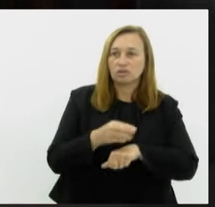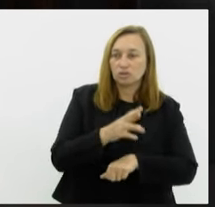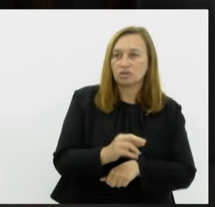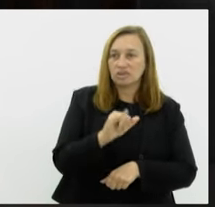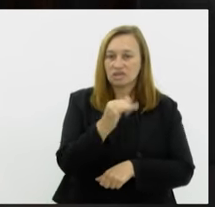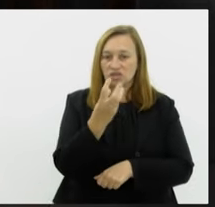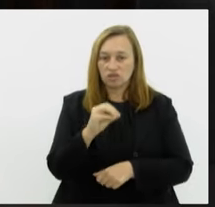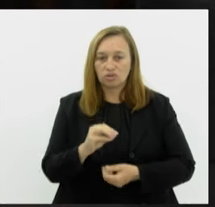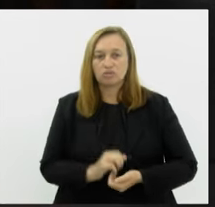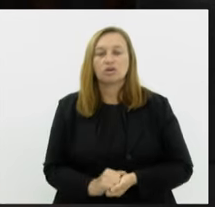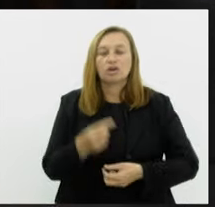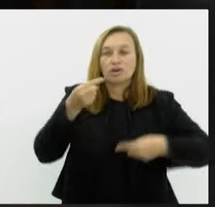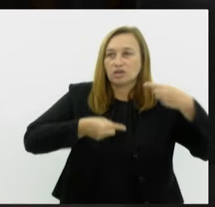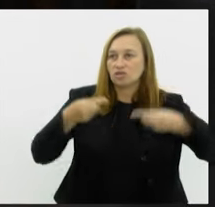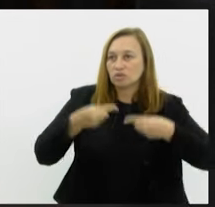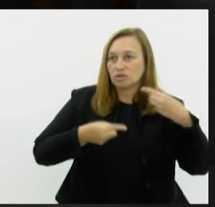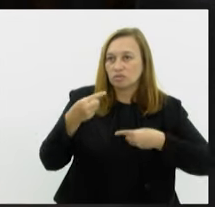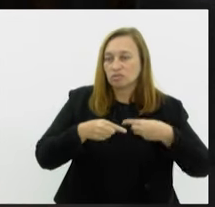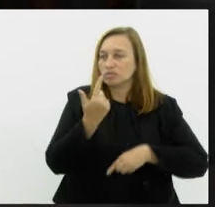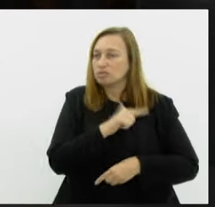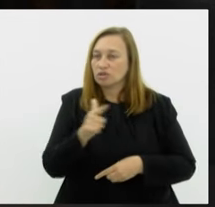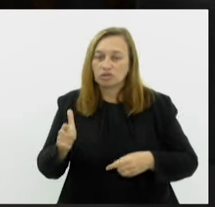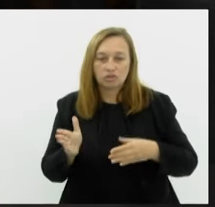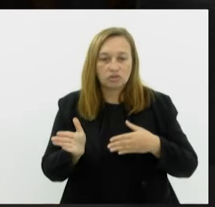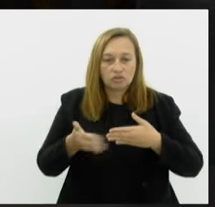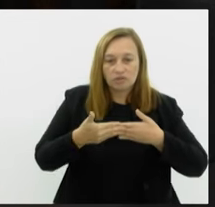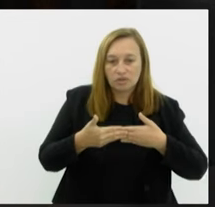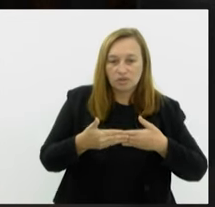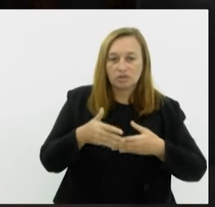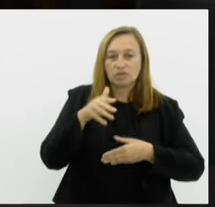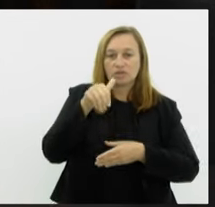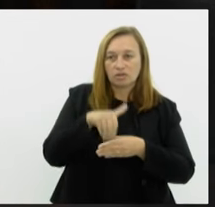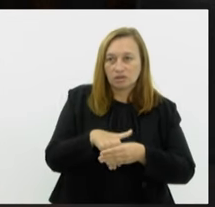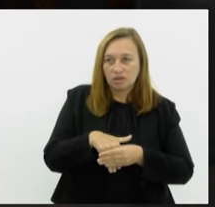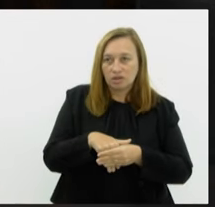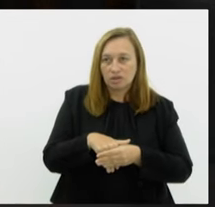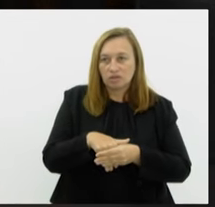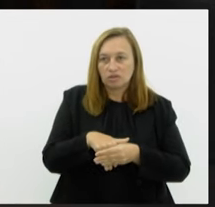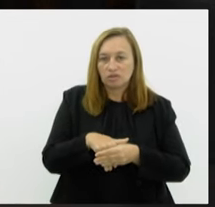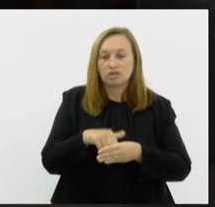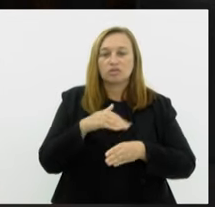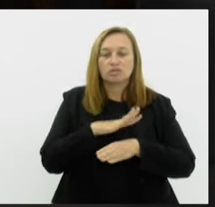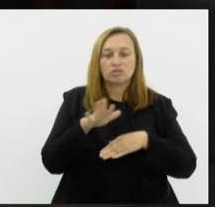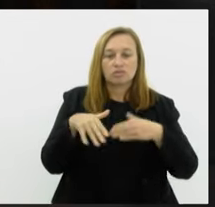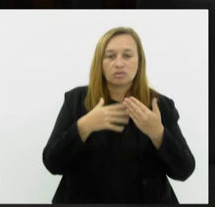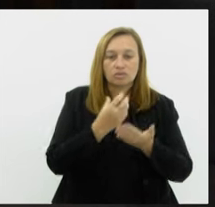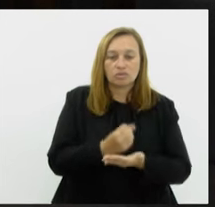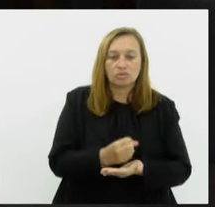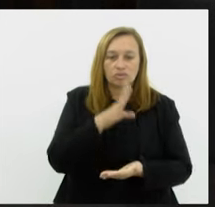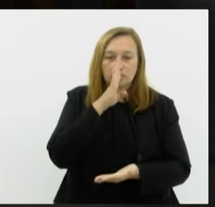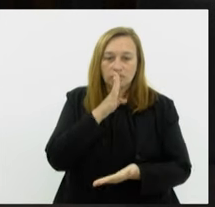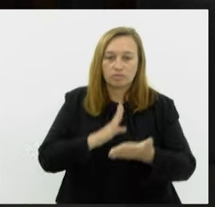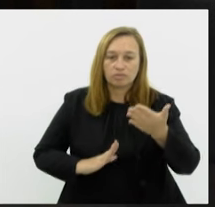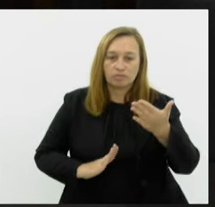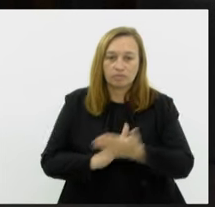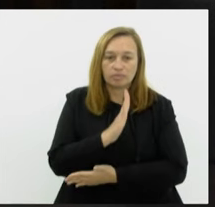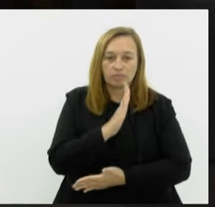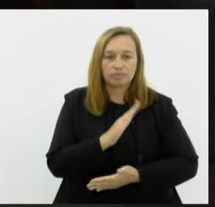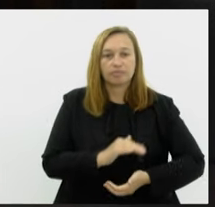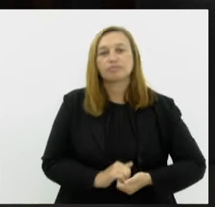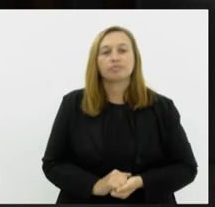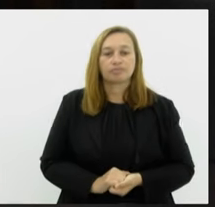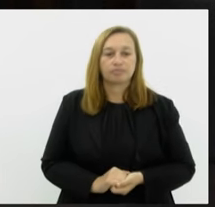Serginho. Em discussão, não havendo quem queira discutir, encerrada a discussão. Em votação, senhores que aprovam, permaneçam como